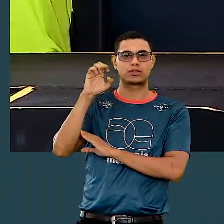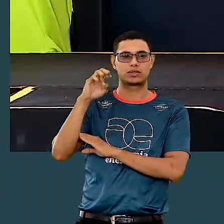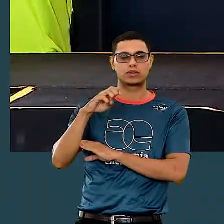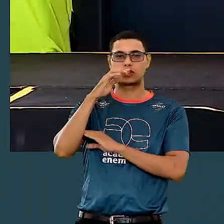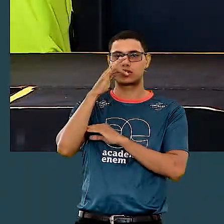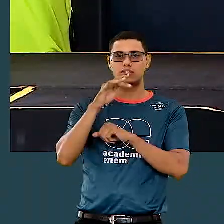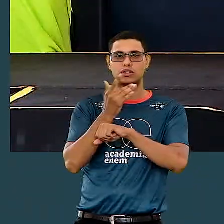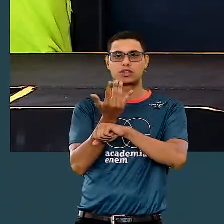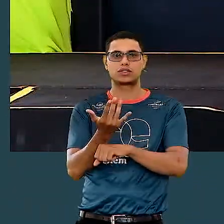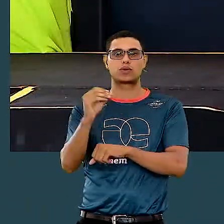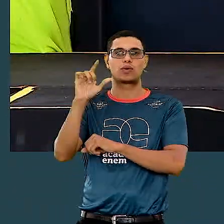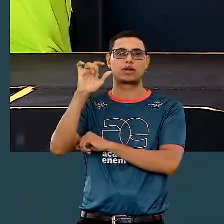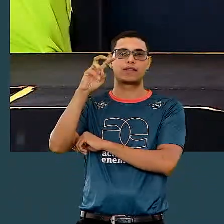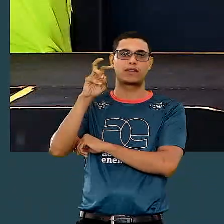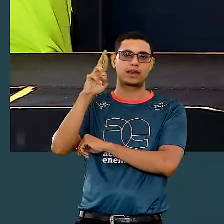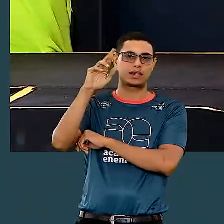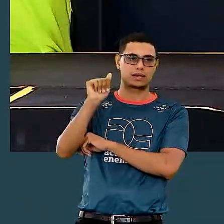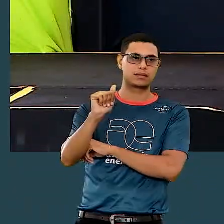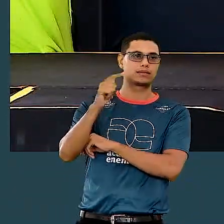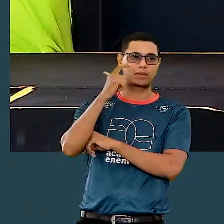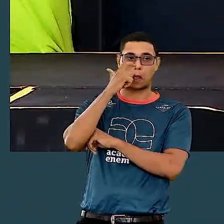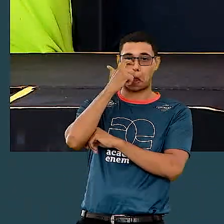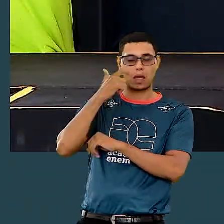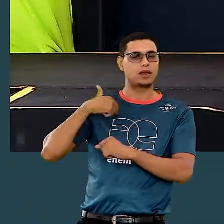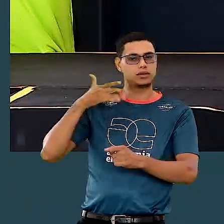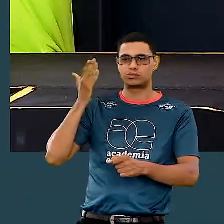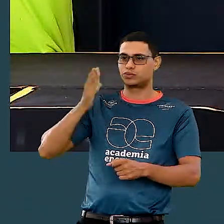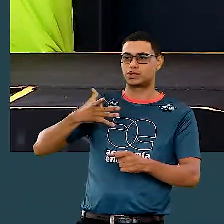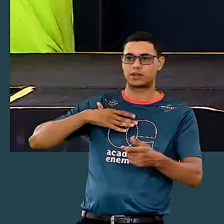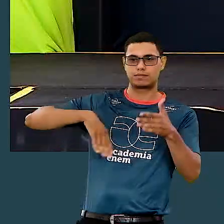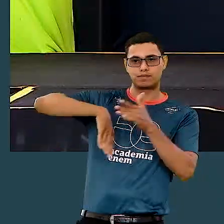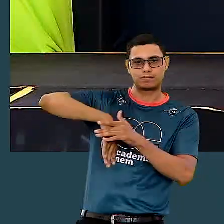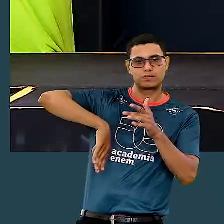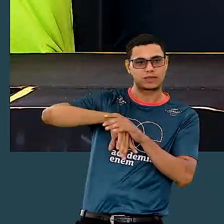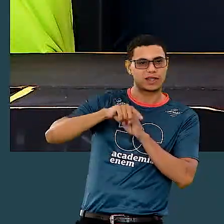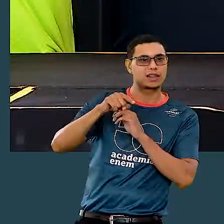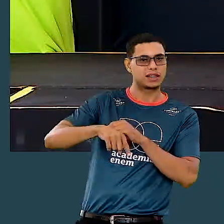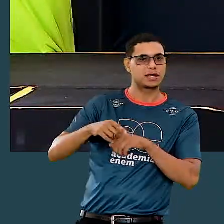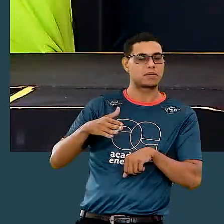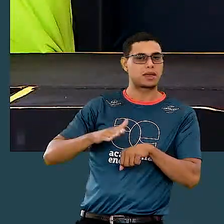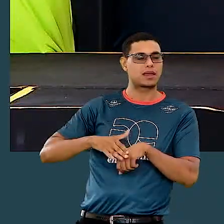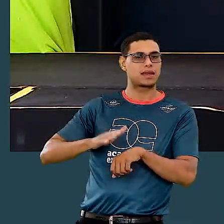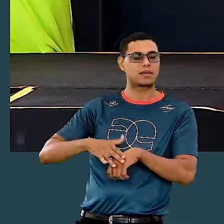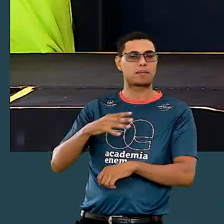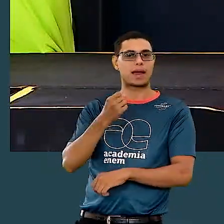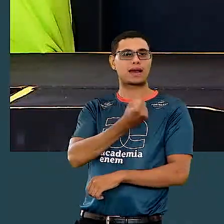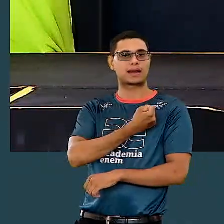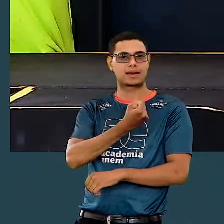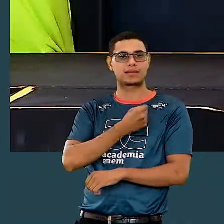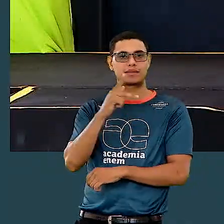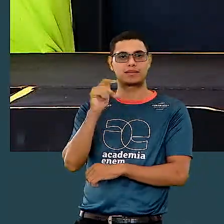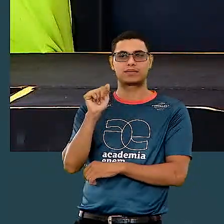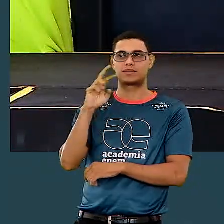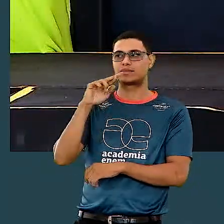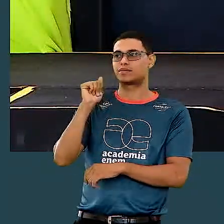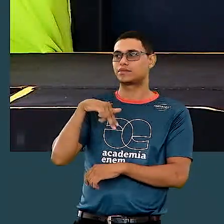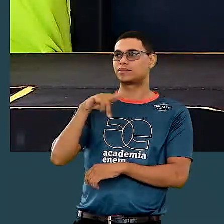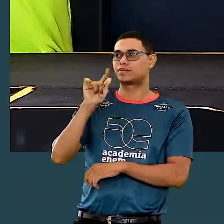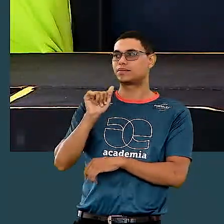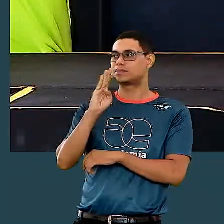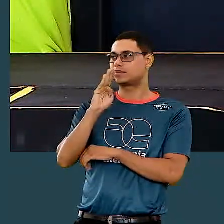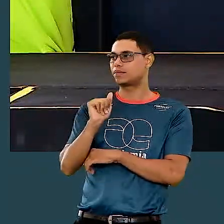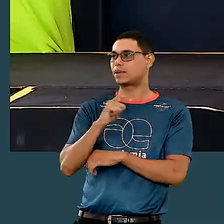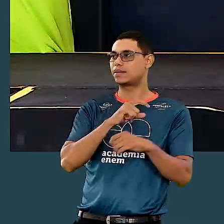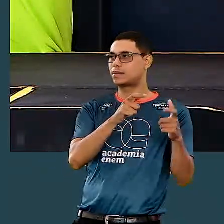Meu bairro do coração, eu que já joguei muita bola aqui também pela Parangaba, está aqui nessa quadra, que eu fui um atleta de